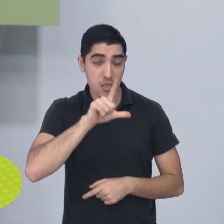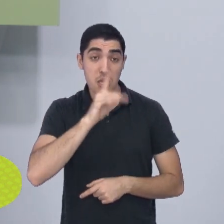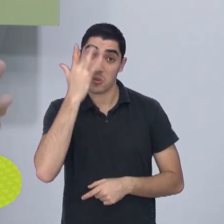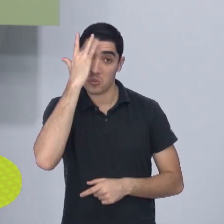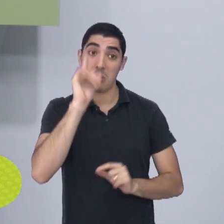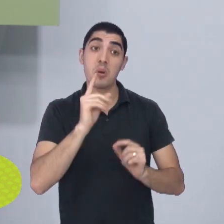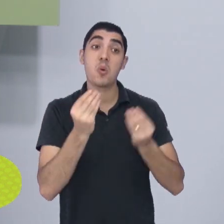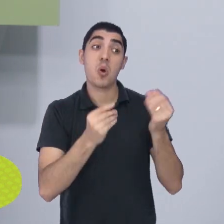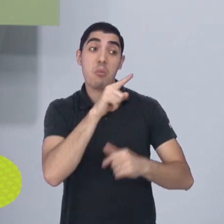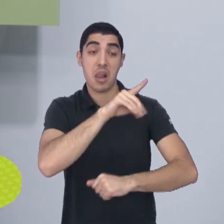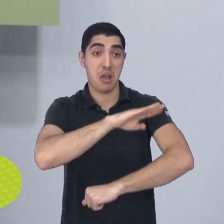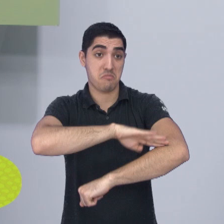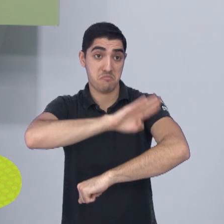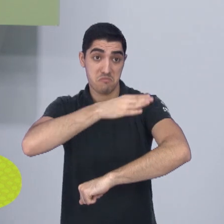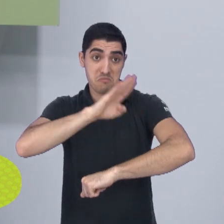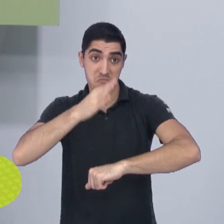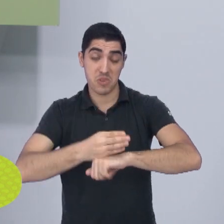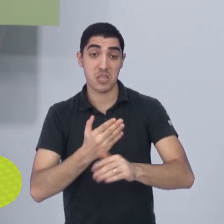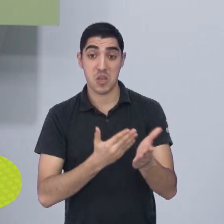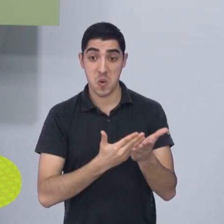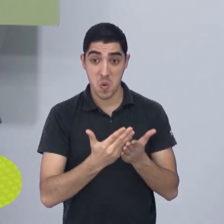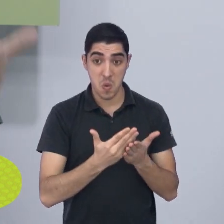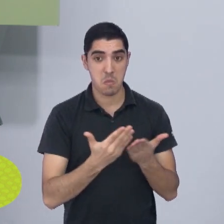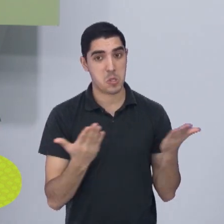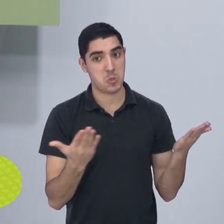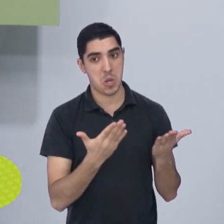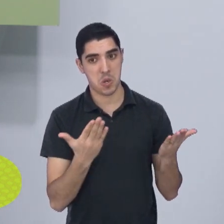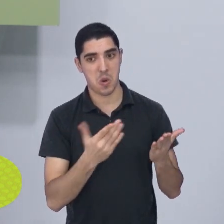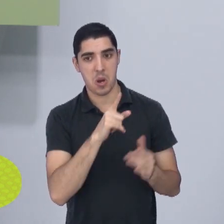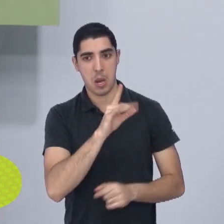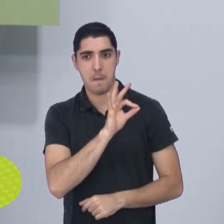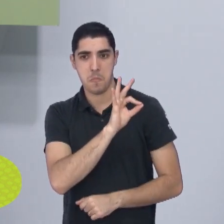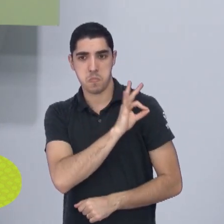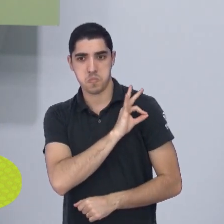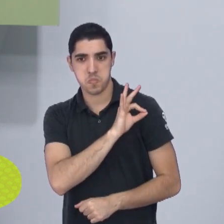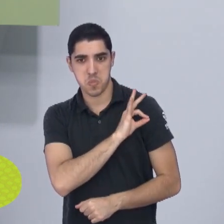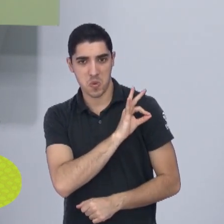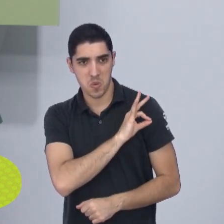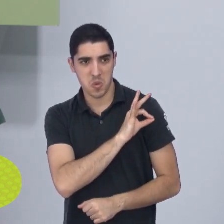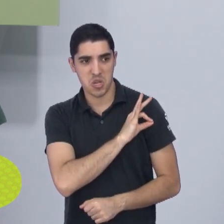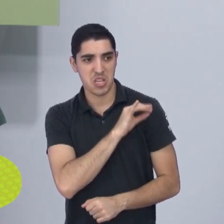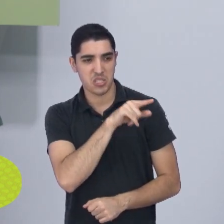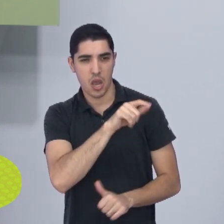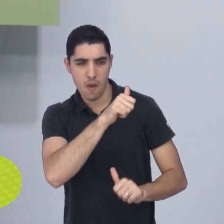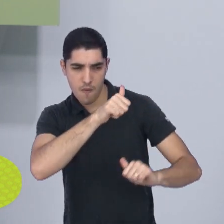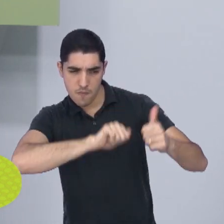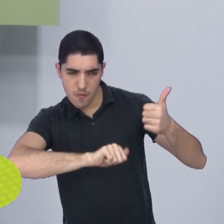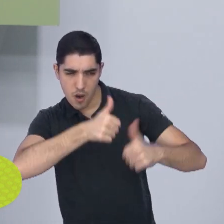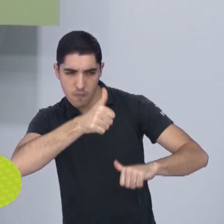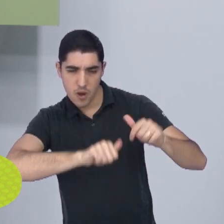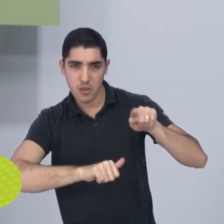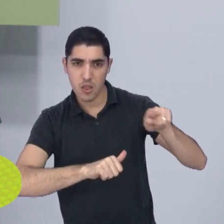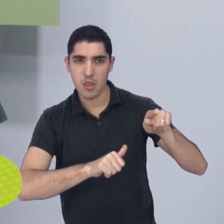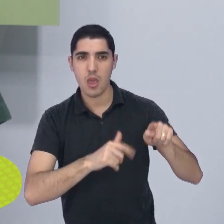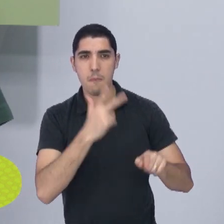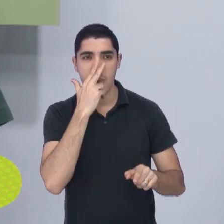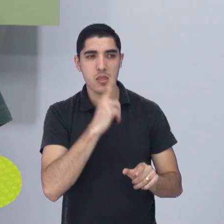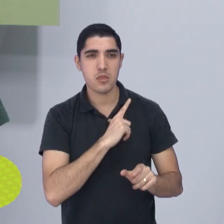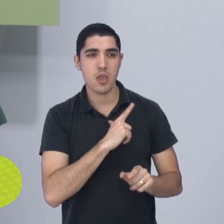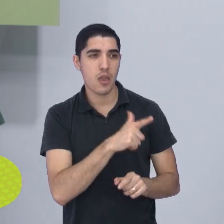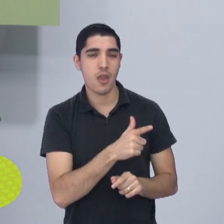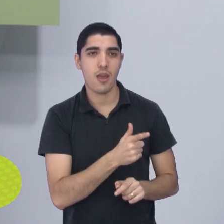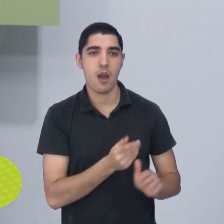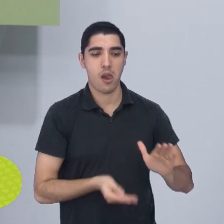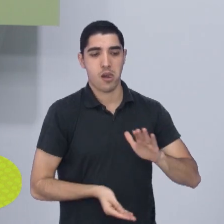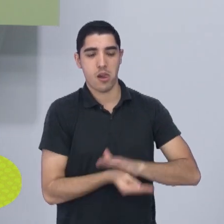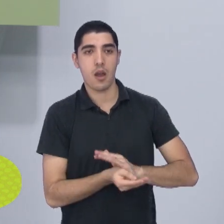do Patrocinense aí, que foi, né, identificada a suspeita de entrega de jogo contra a Inter de Limeira, então